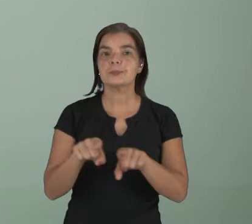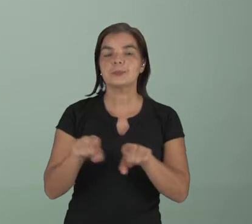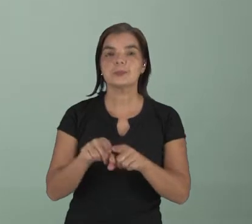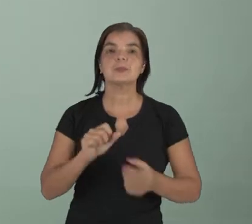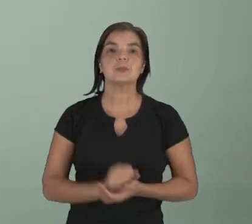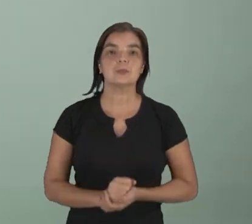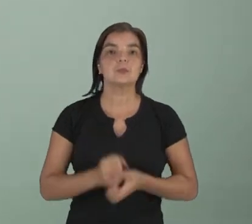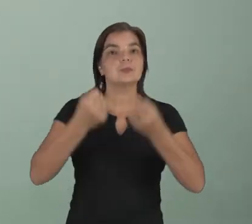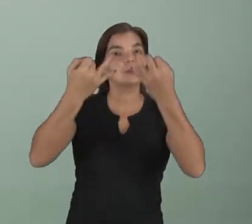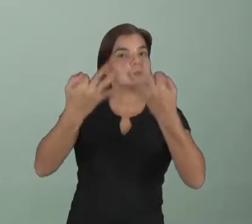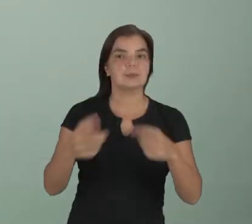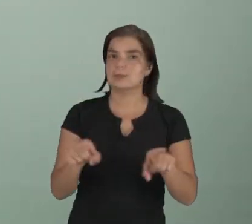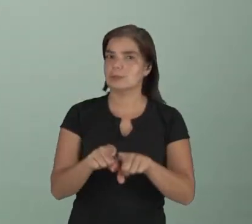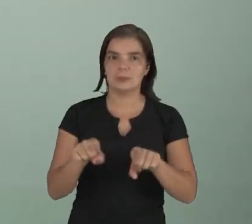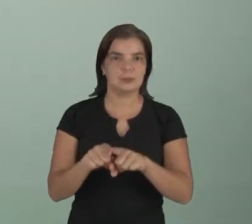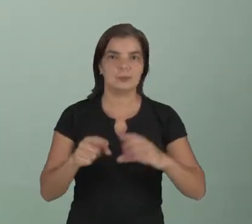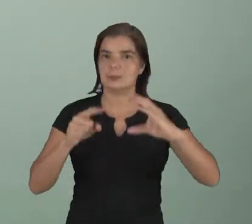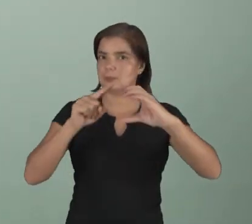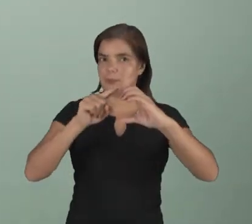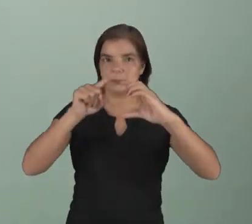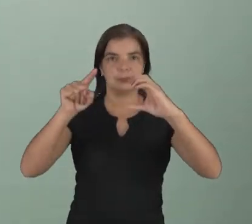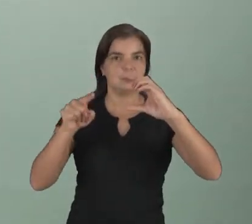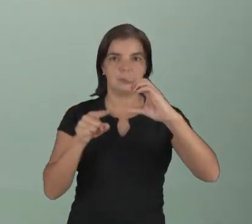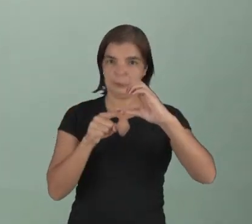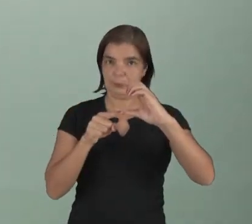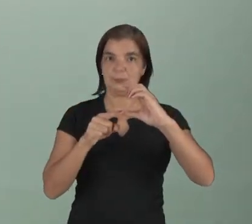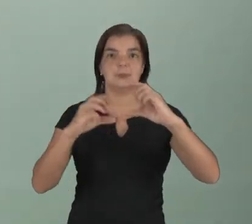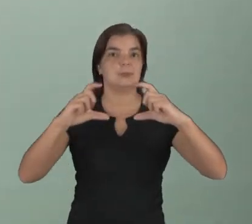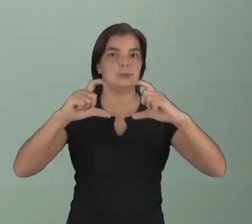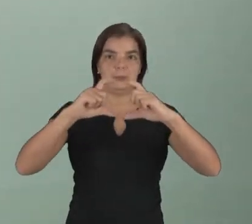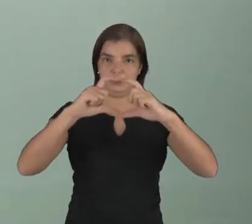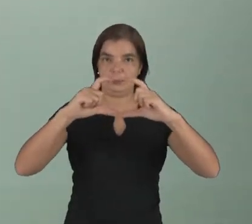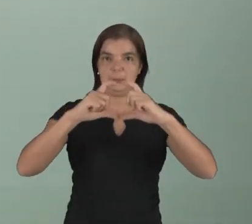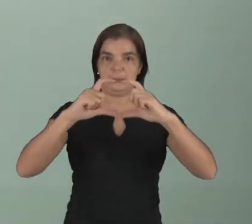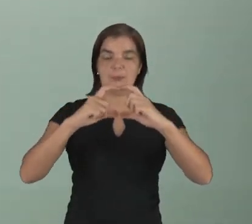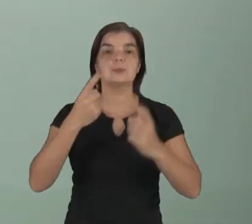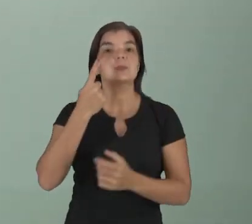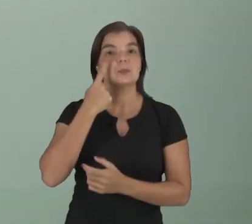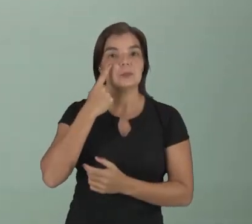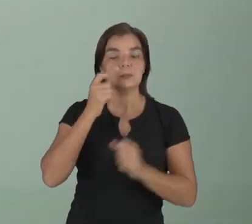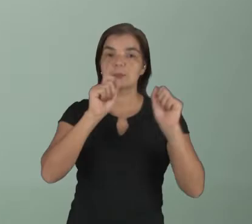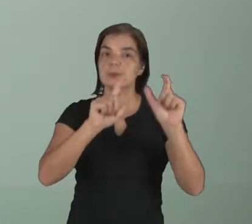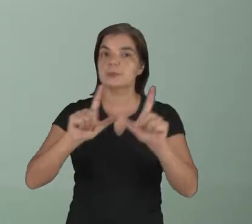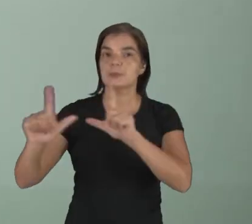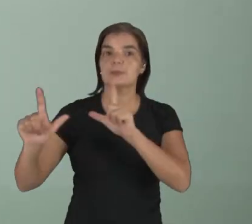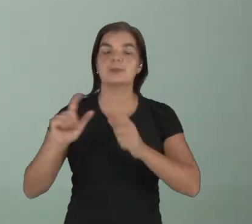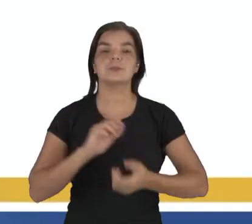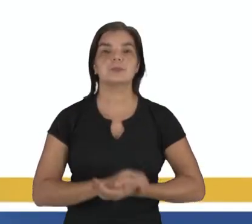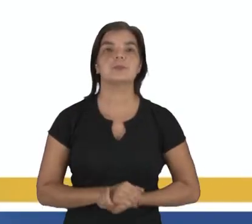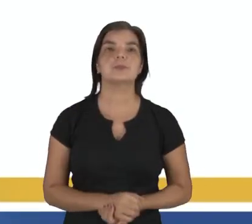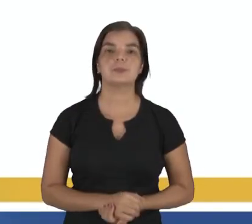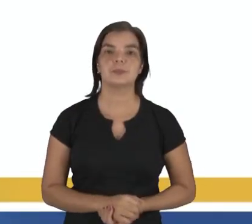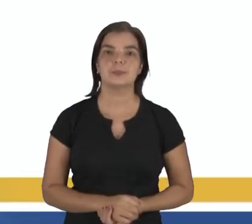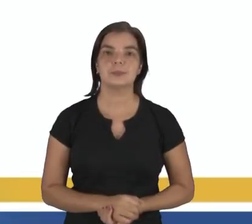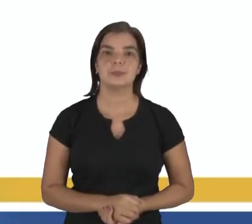vamos falar sobre circunferência e círculo. Vamos ao slide.